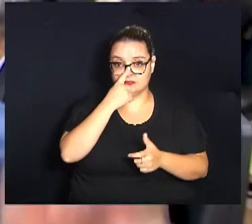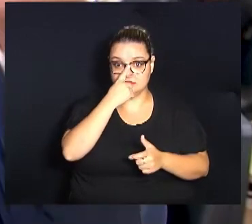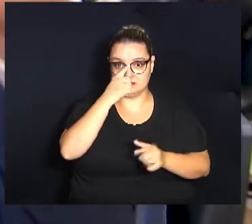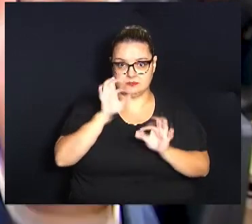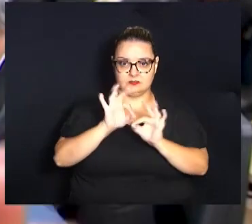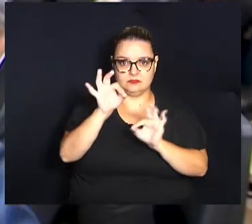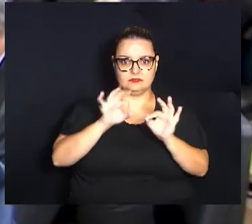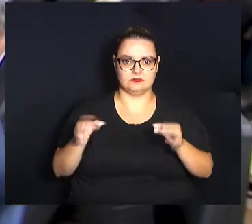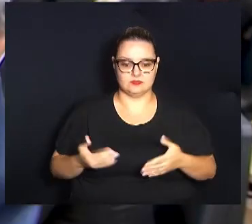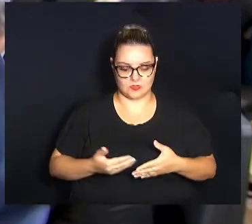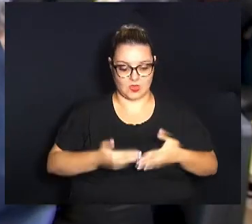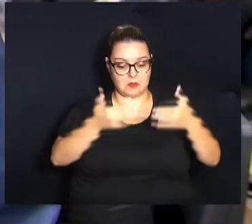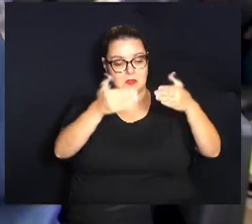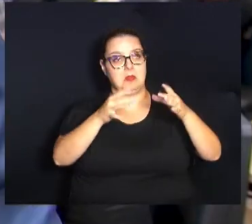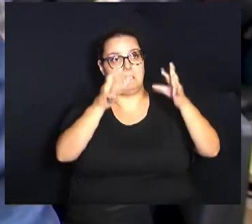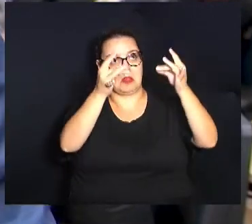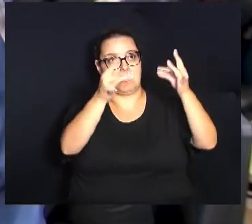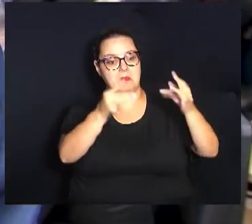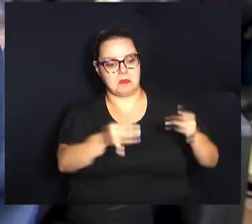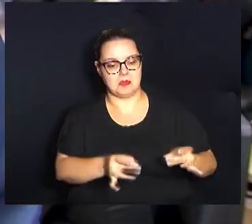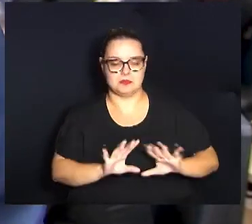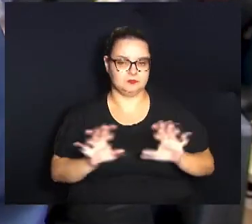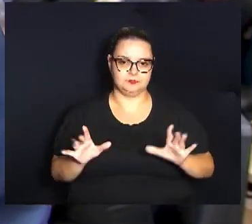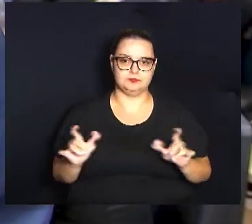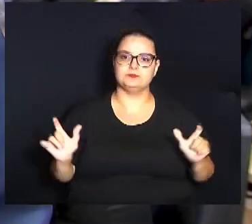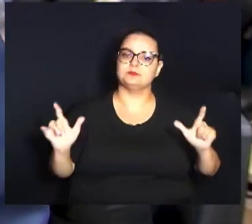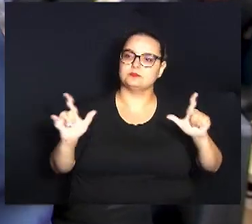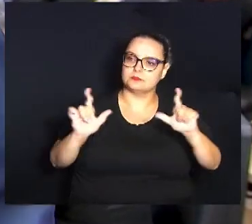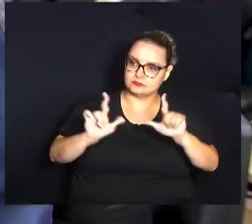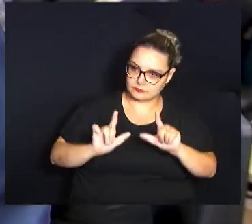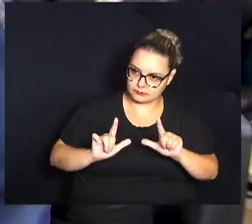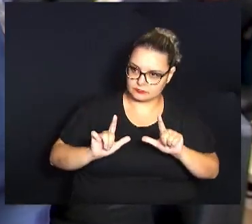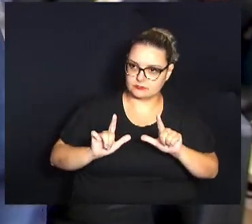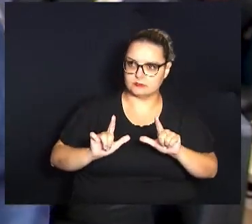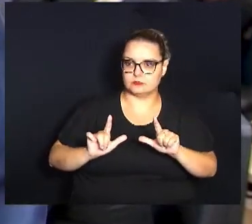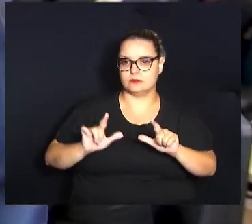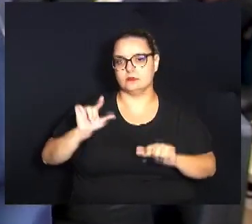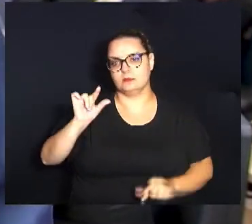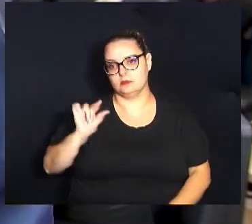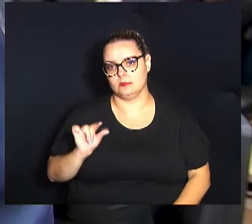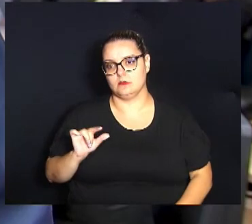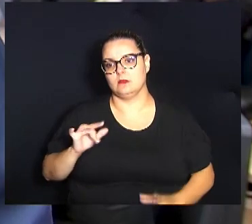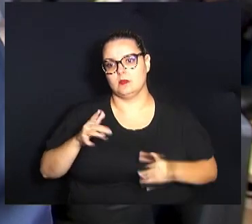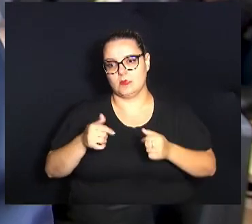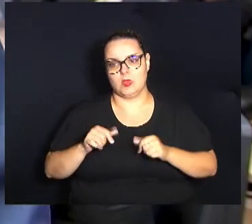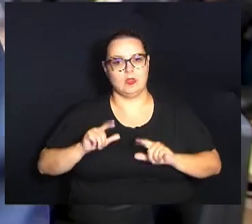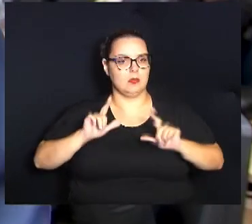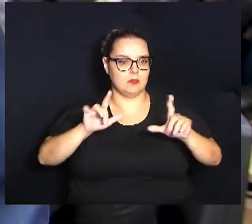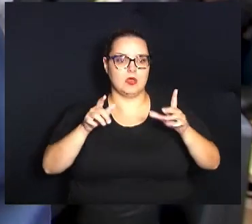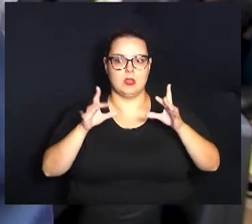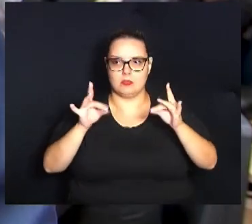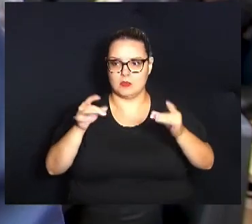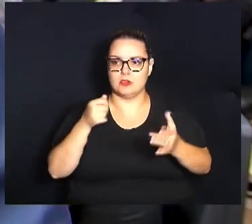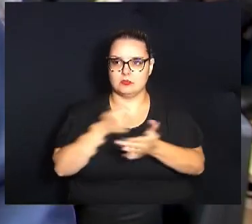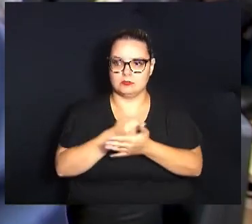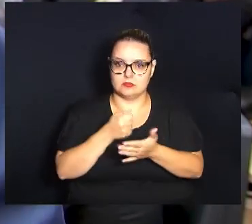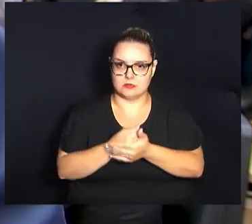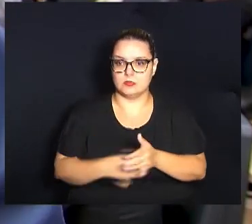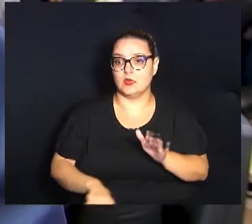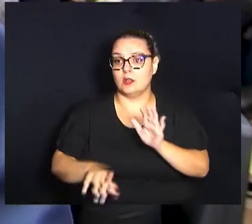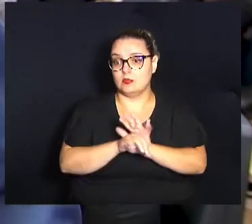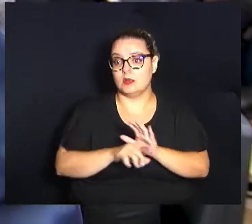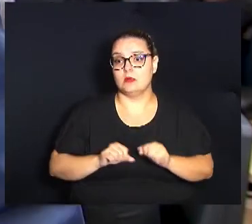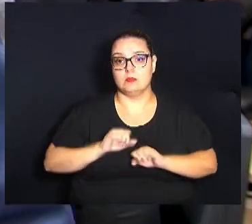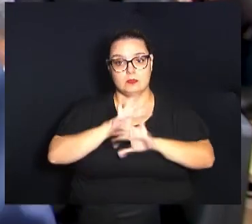coloca uma parede só para colocar placa, né? Você reduz num tamanho pequeno todas as placas que são exigidas por lei, deixando o estabelecimento muito